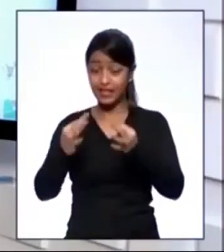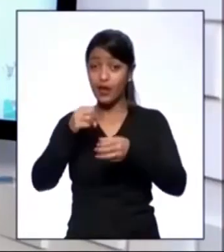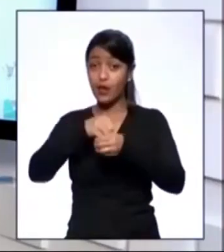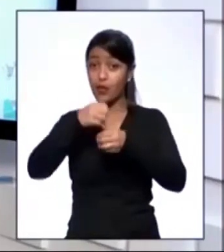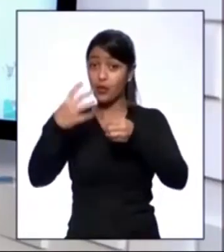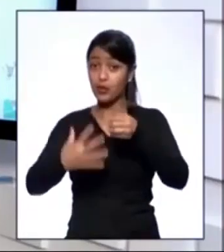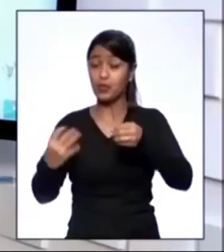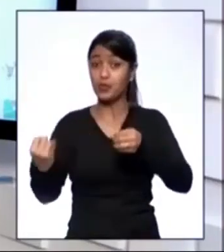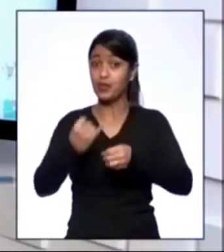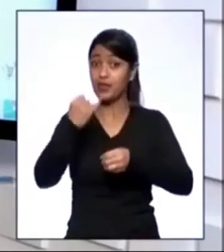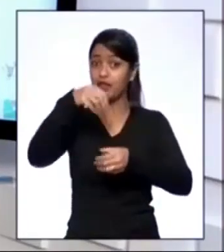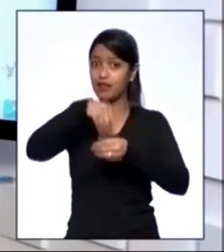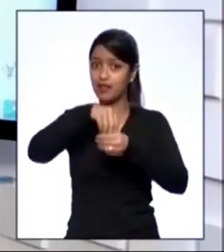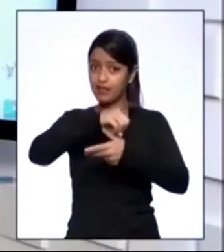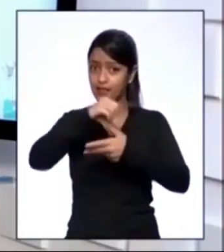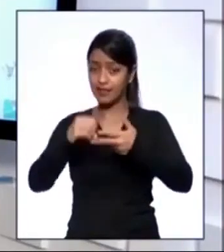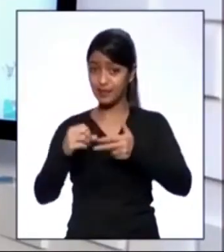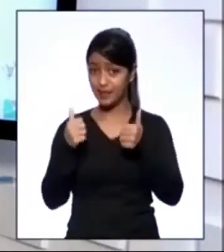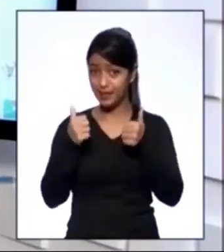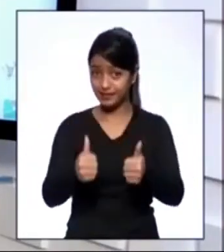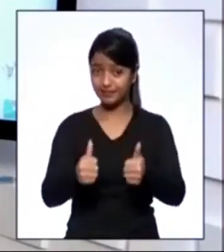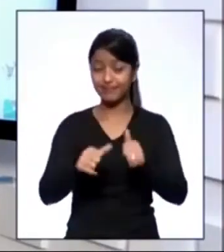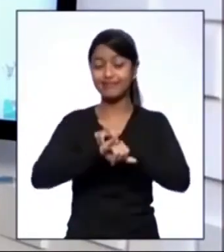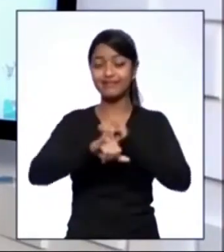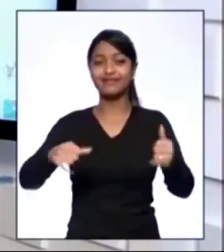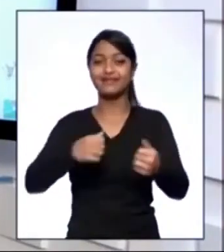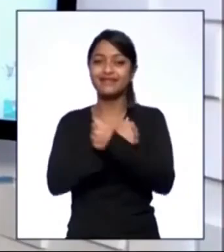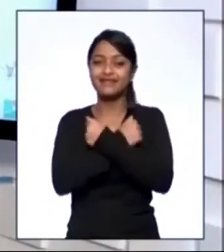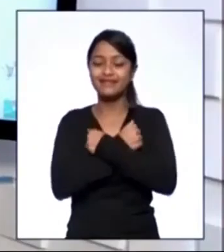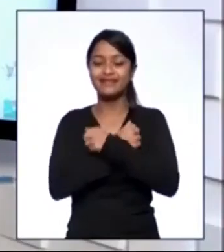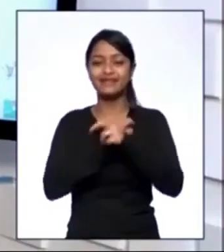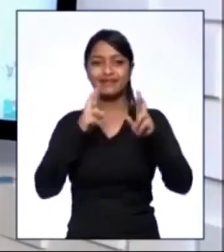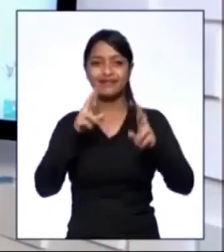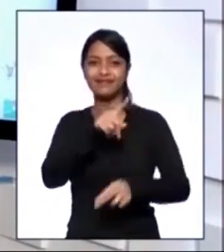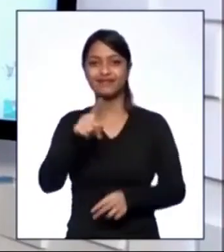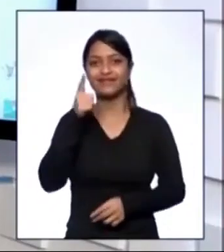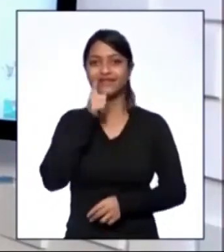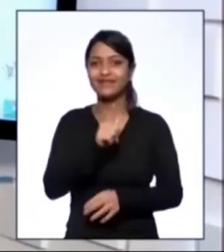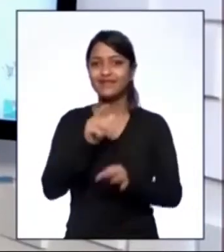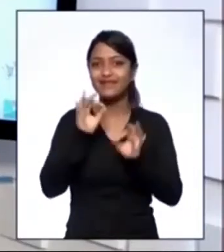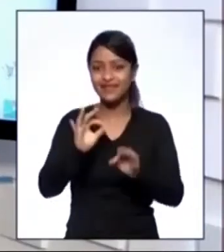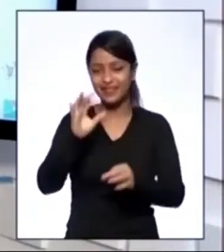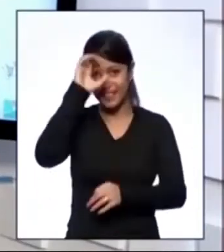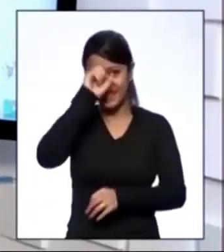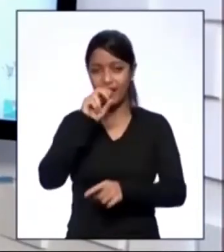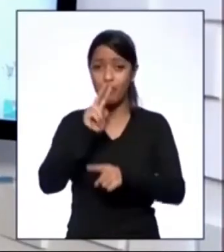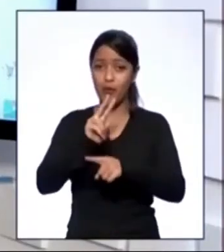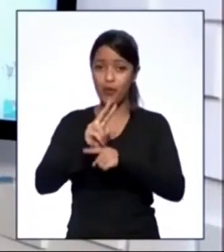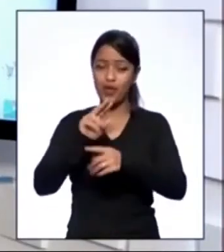do Enem. Belezinha? Gente, um grande abraço, espero que tenha dado certo, cuidem-se, até!